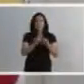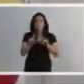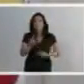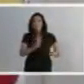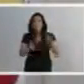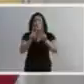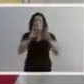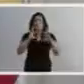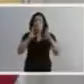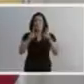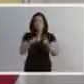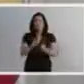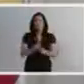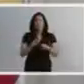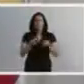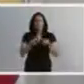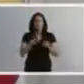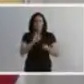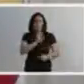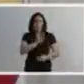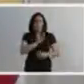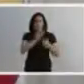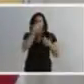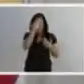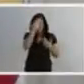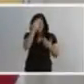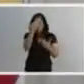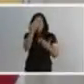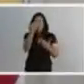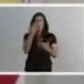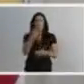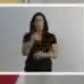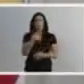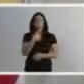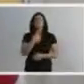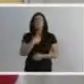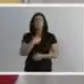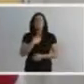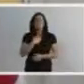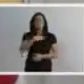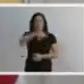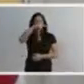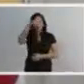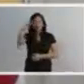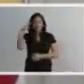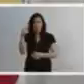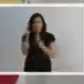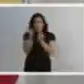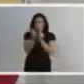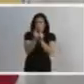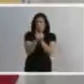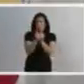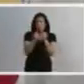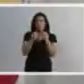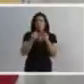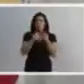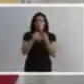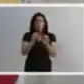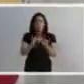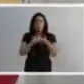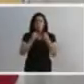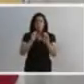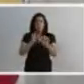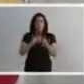por isso com o coração cheio de gratidão desejo que o natal que se aproxima fortaleça em nós a decisão de lutar cada vez mais